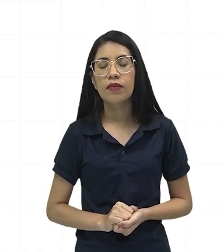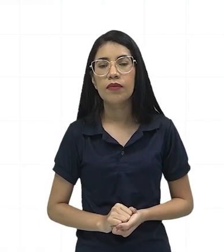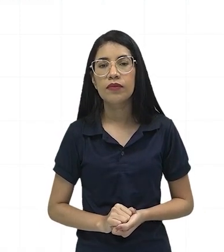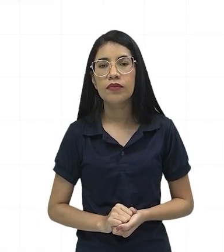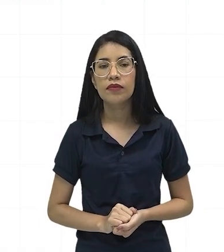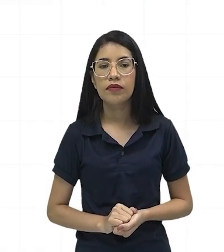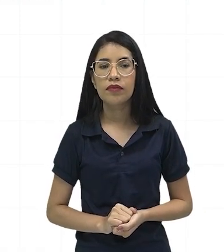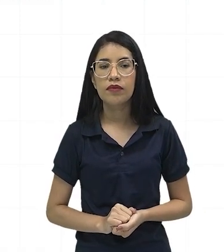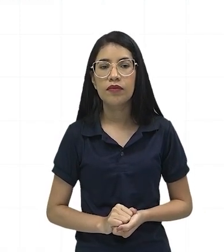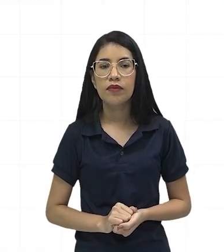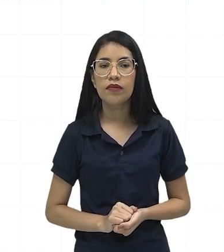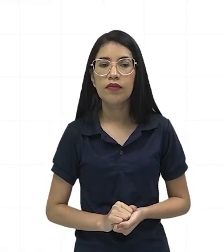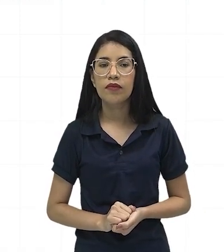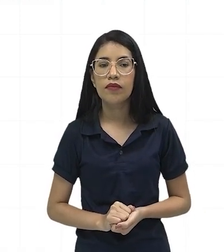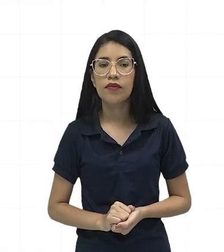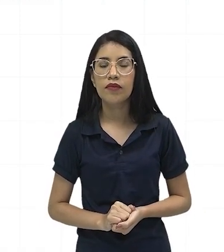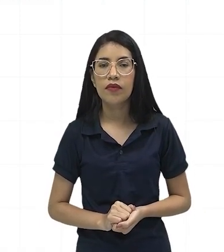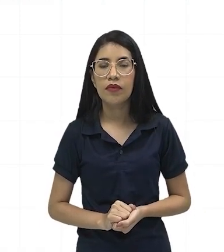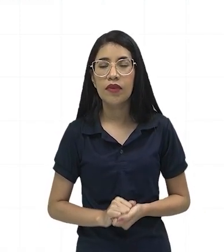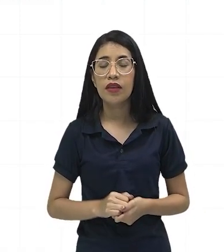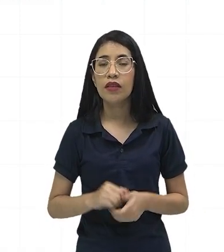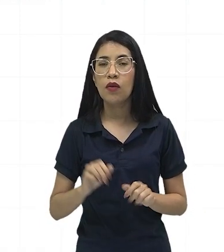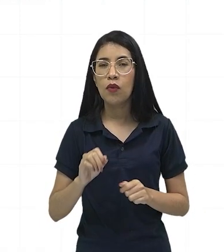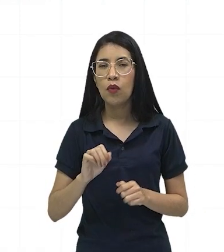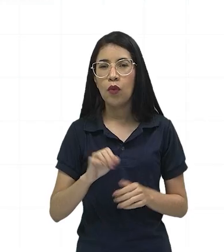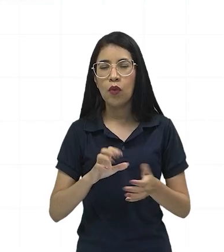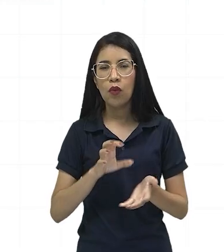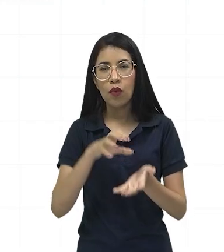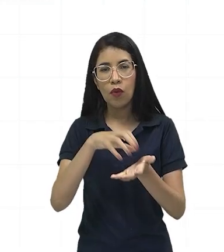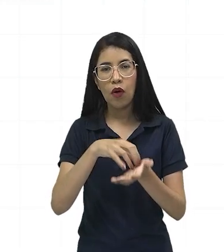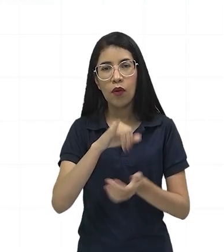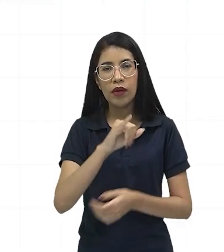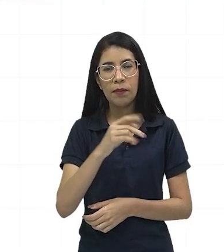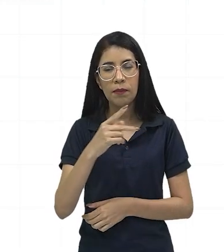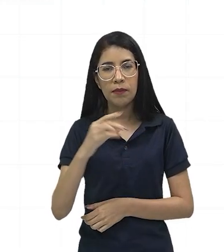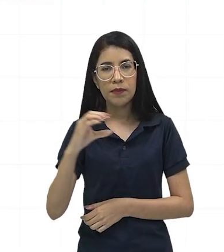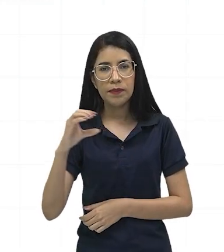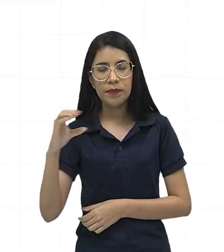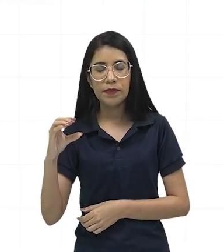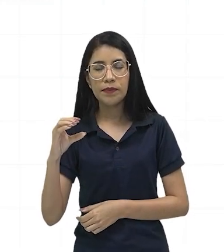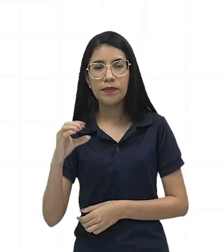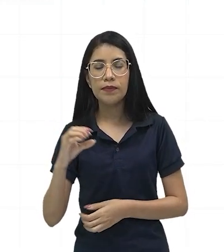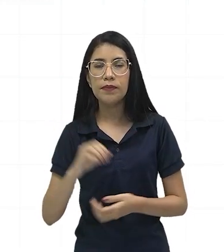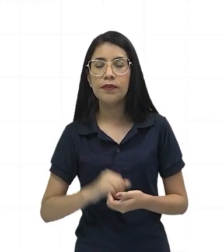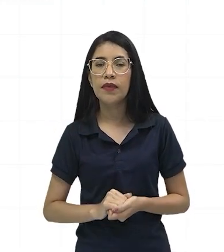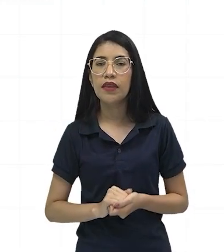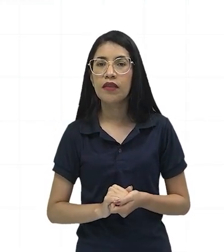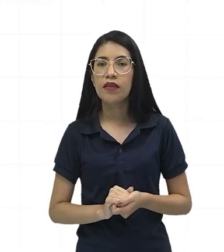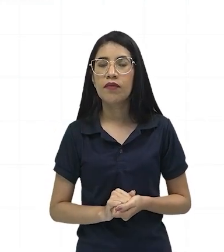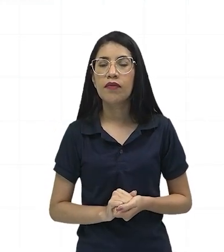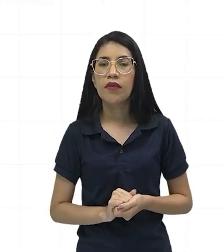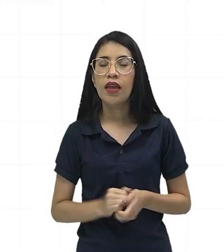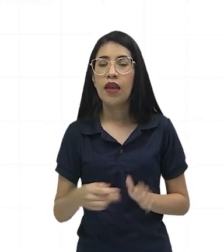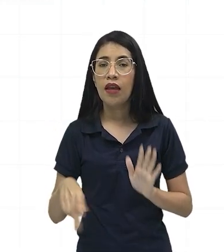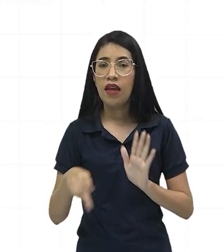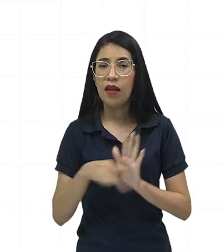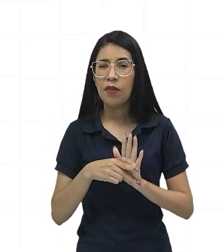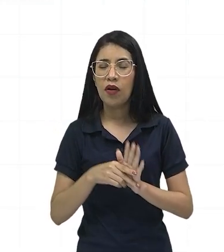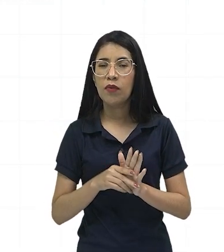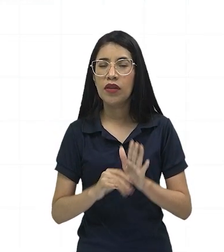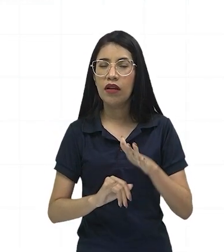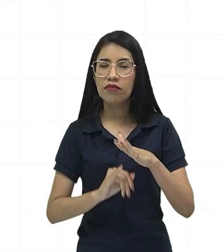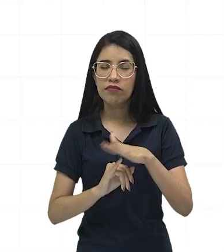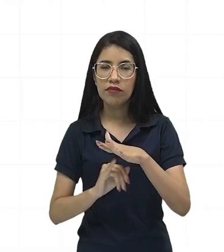painel intergovernamental de mudanças climáticas, que é o IPCC, órgão das